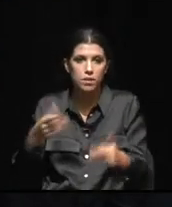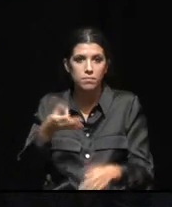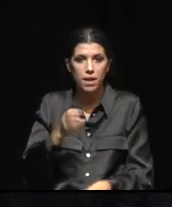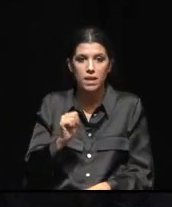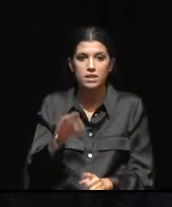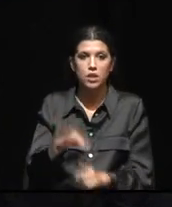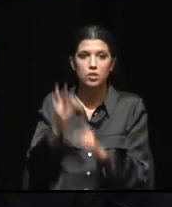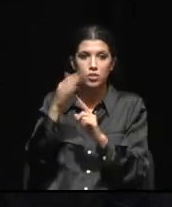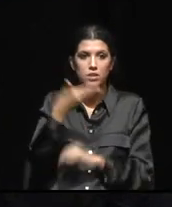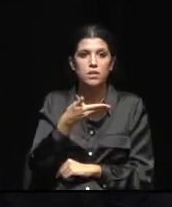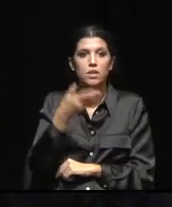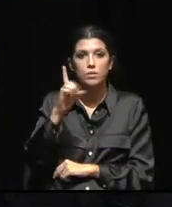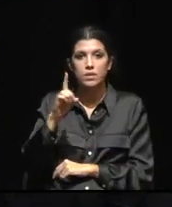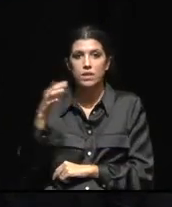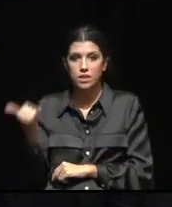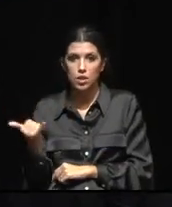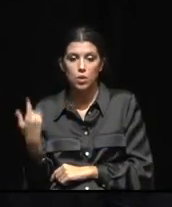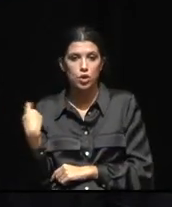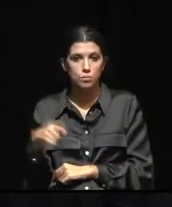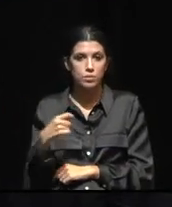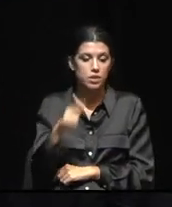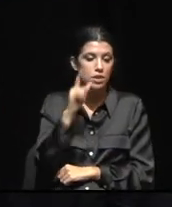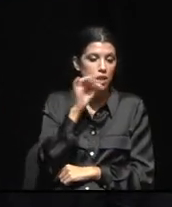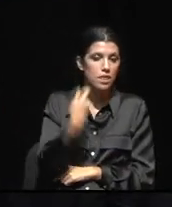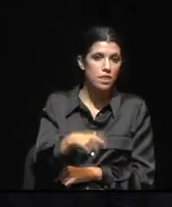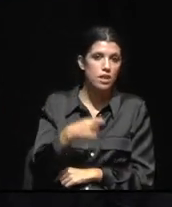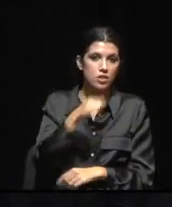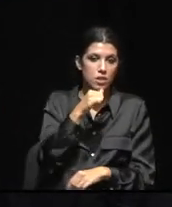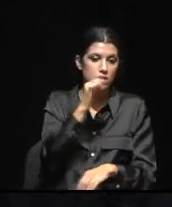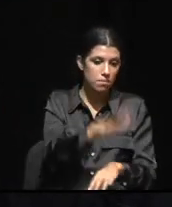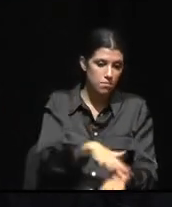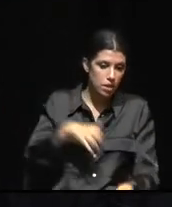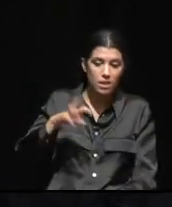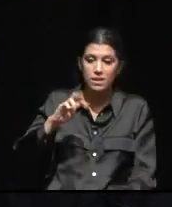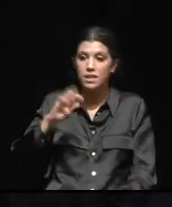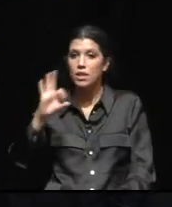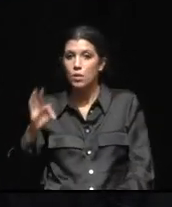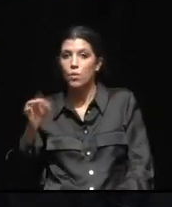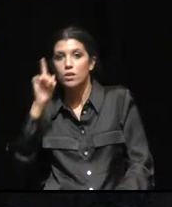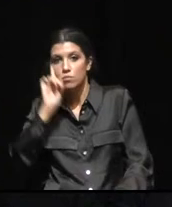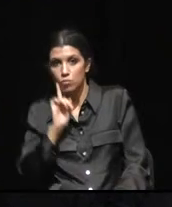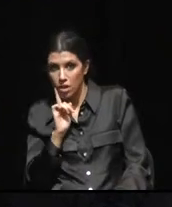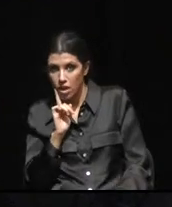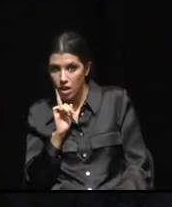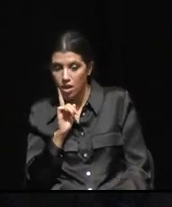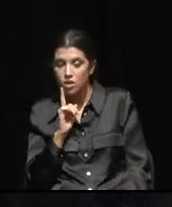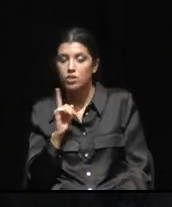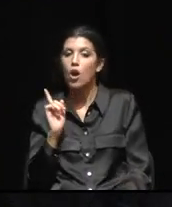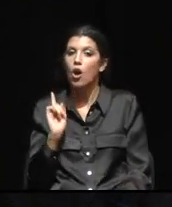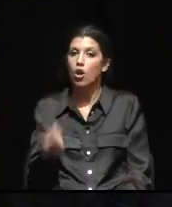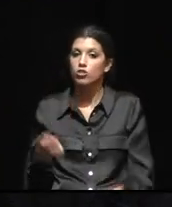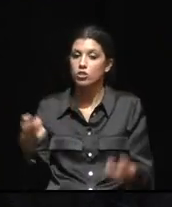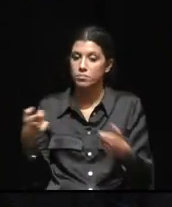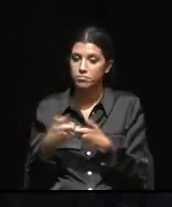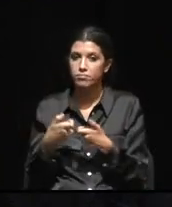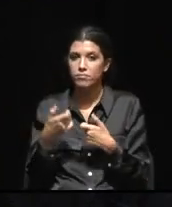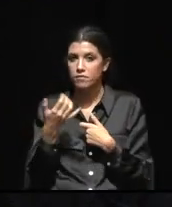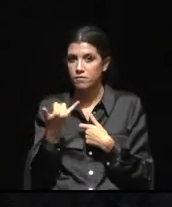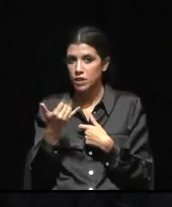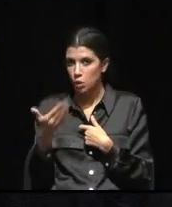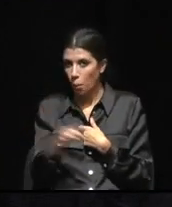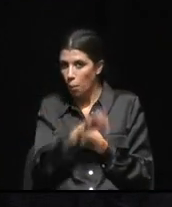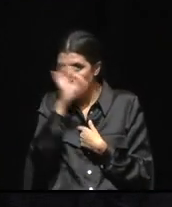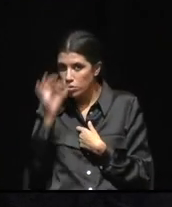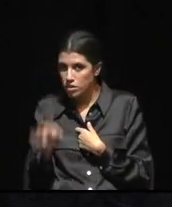PS elegeu 162 presidentes de Assembleia municipal sendo que 34 são mulheres o que corresponde a cerca de